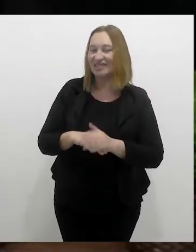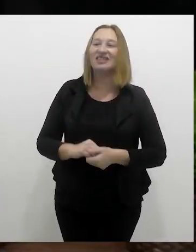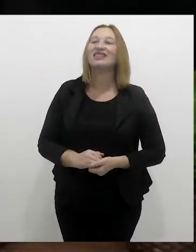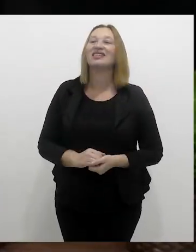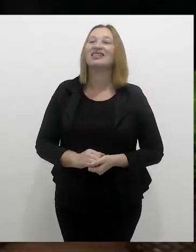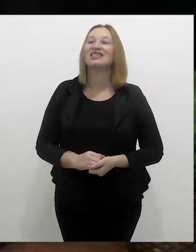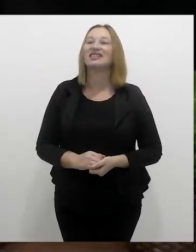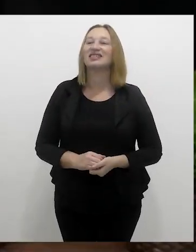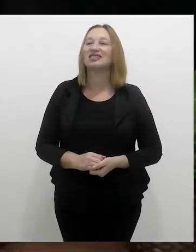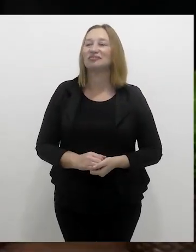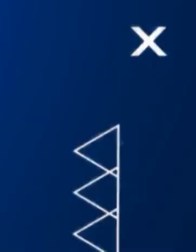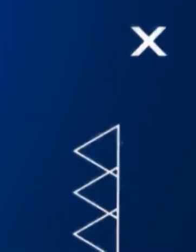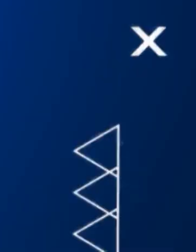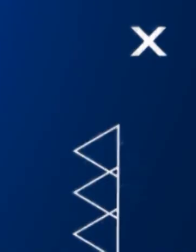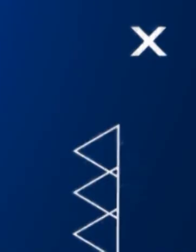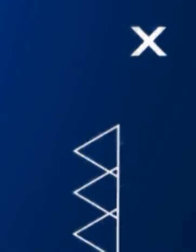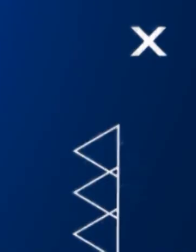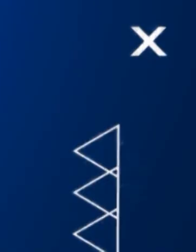próximo programa.